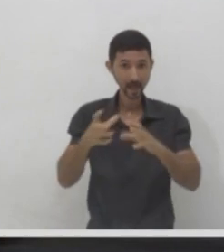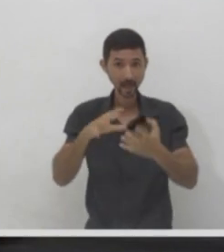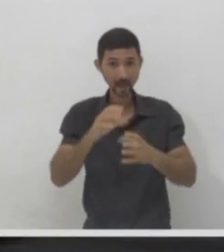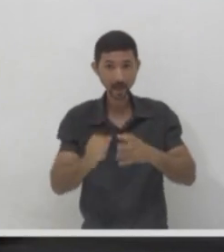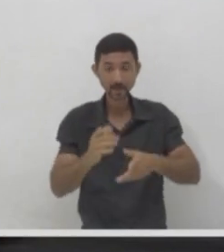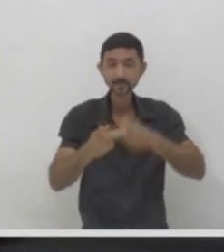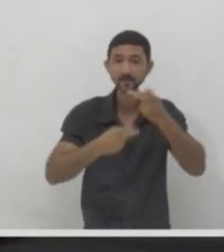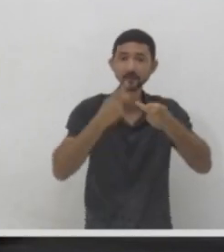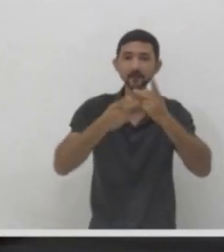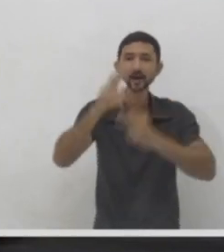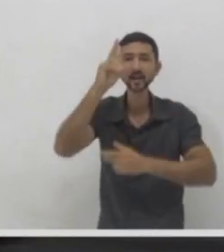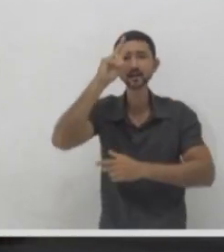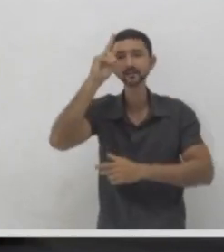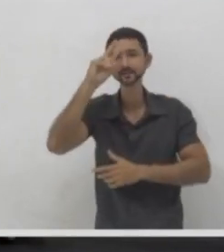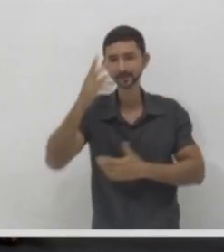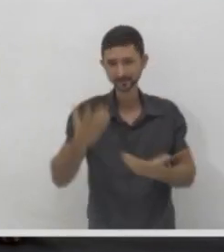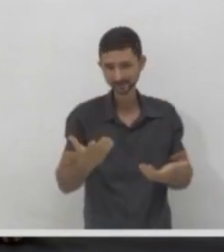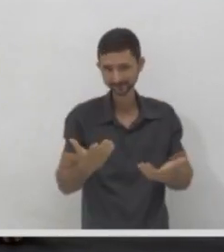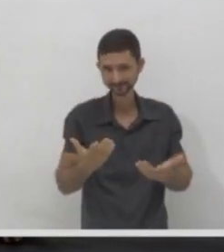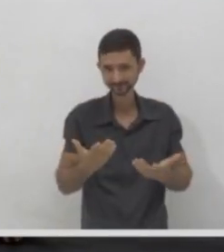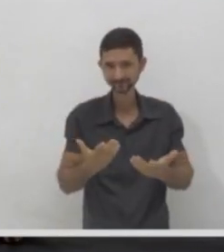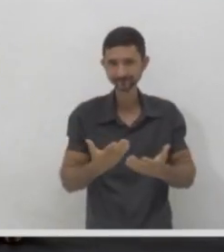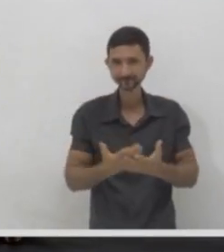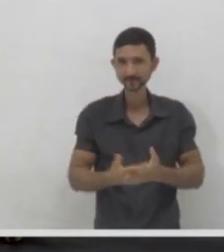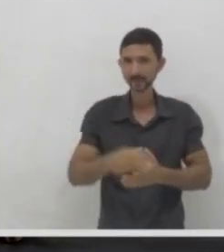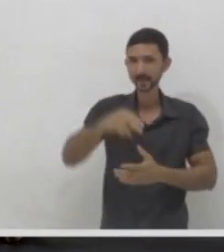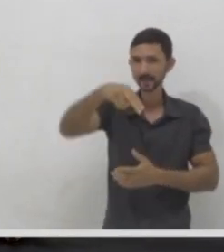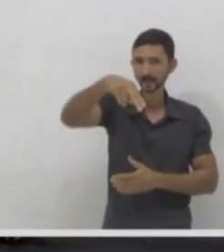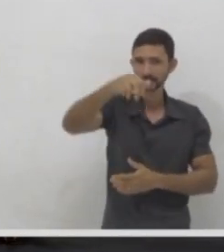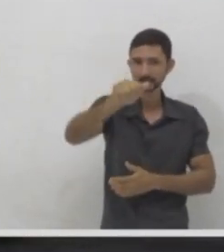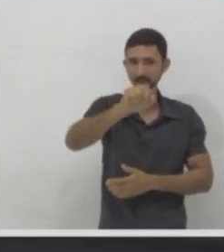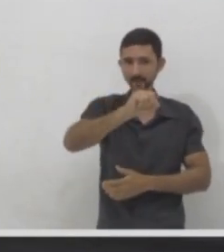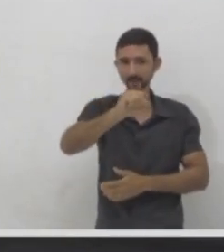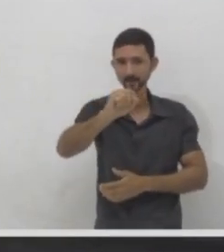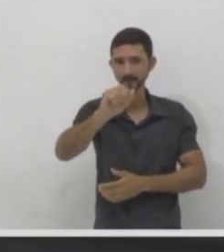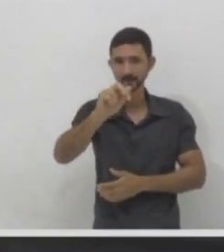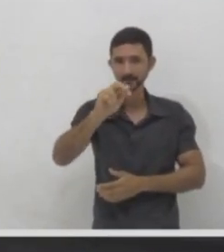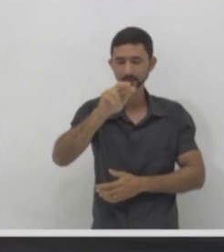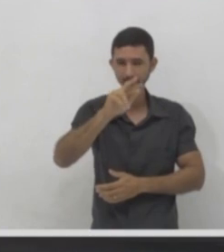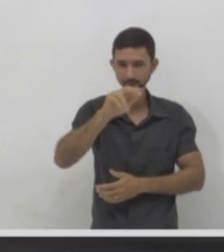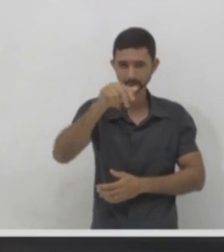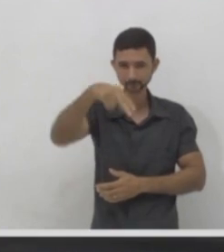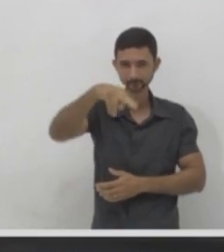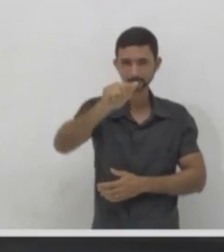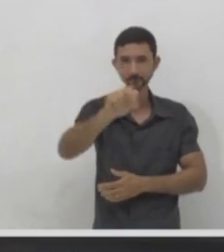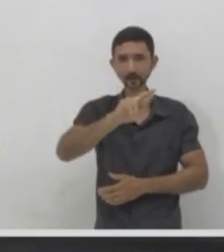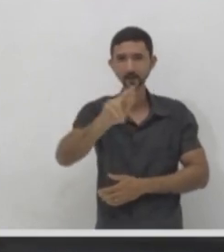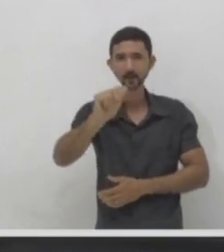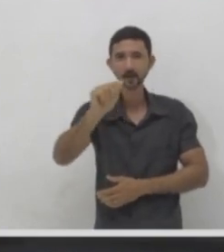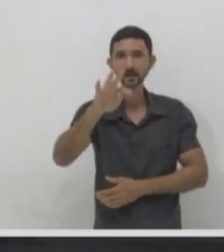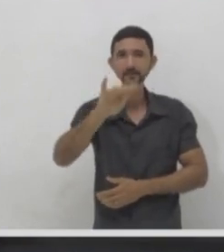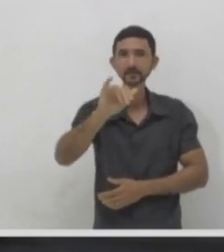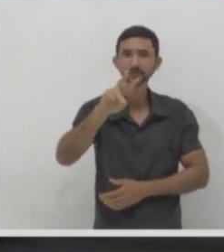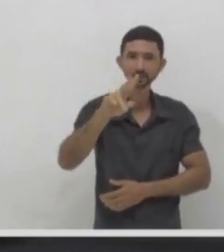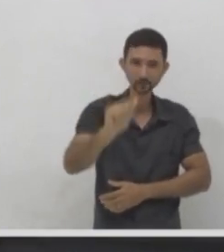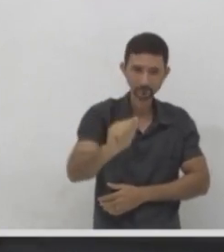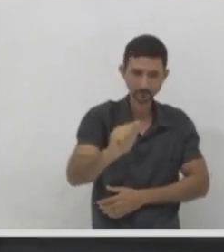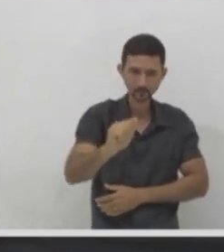contar histórias, que é chamada de narrativa. Mas afinal de contas, o que é